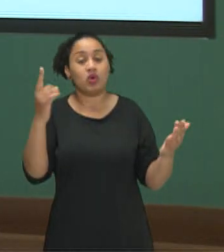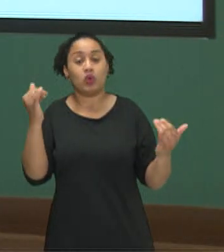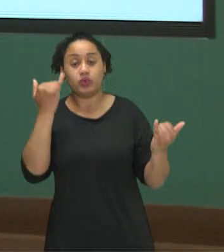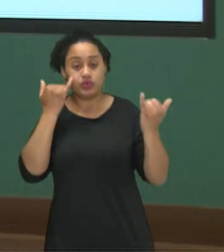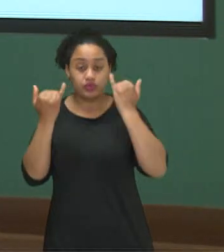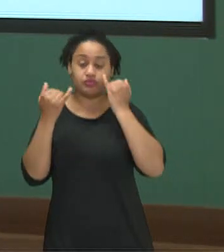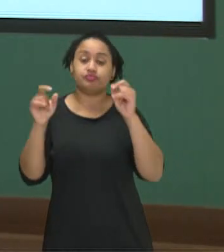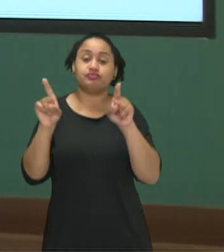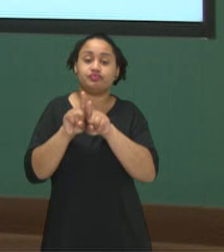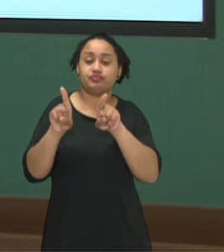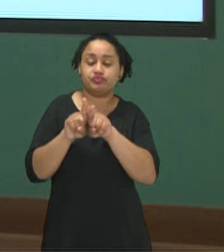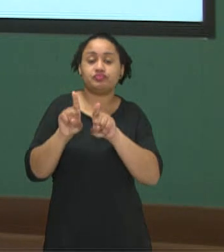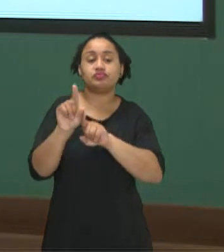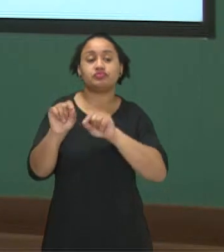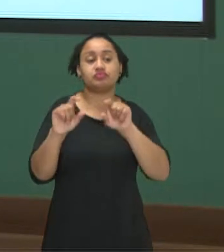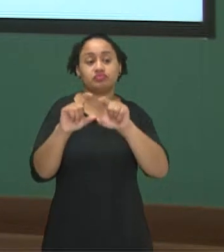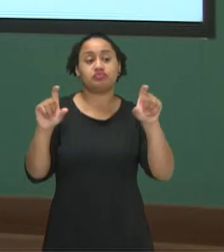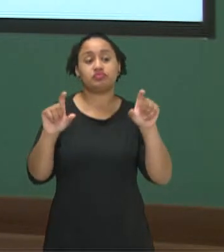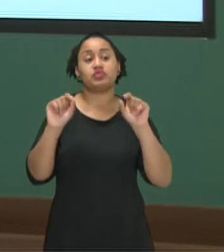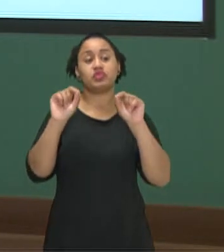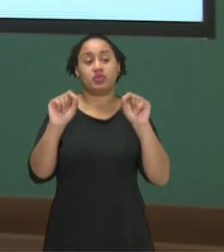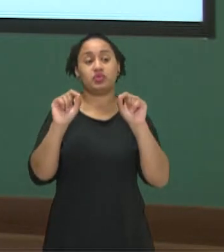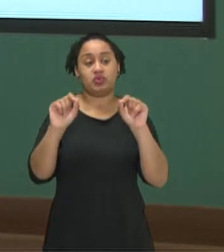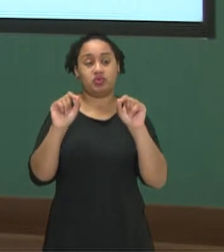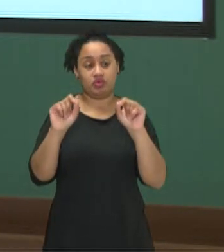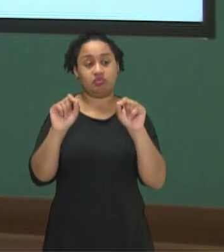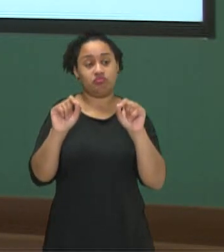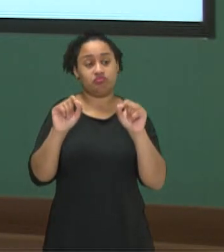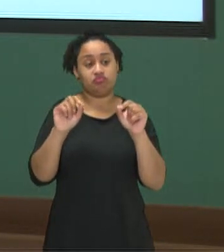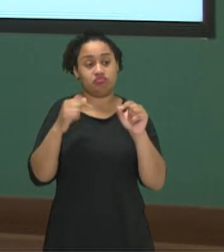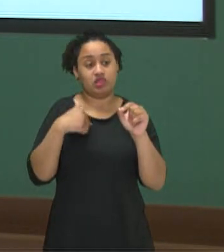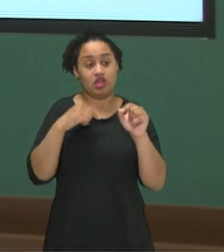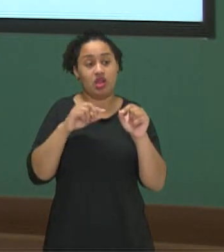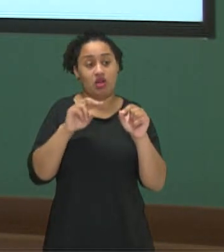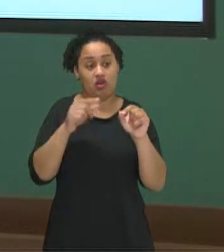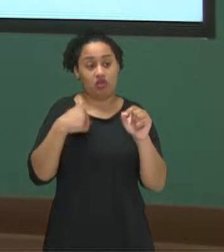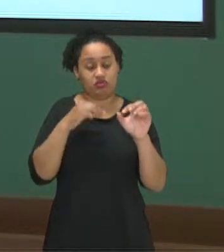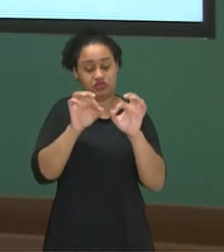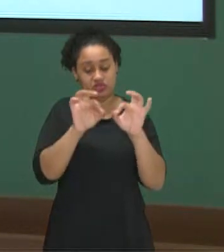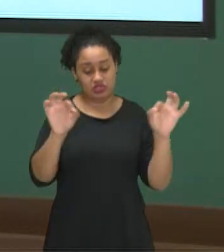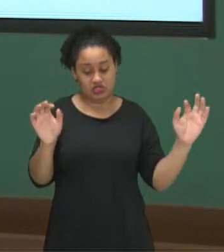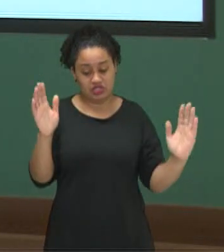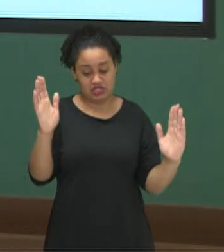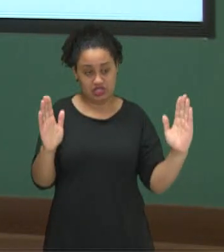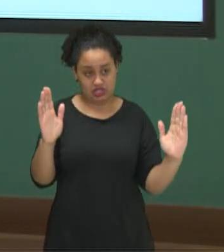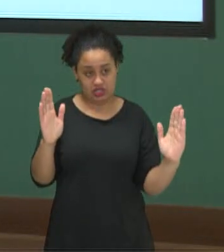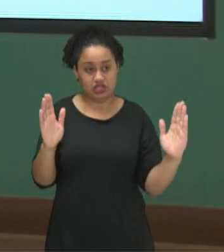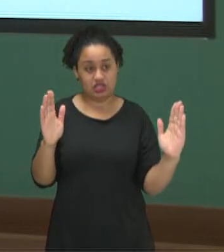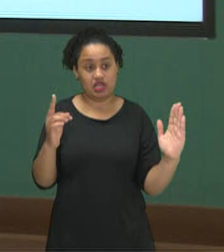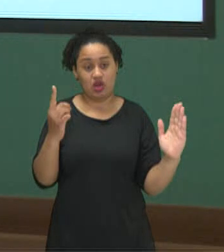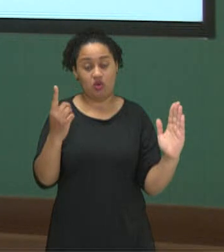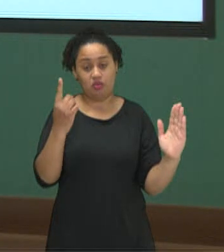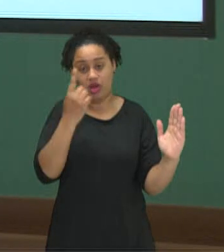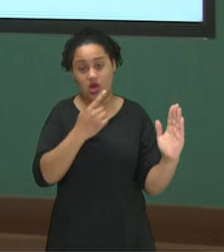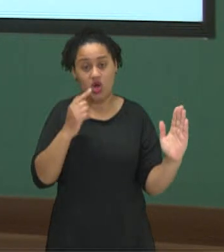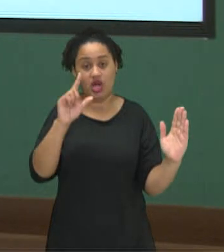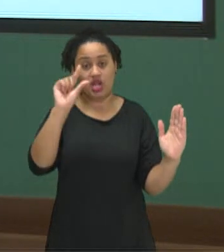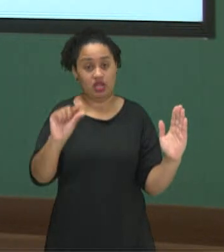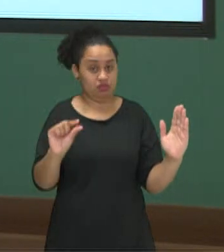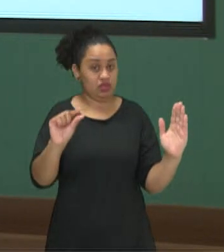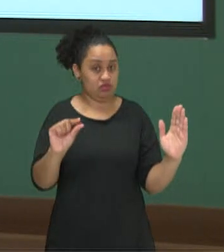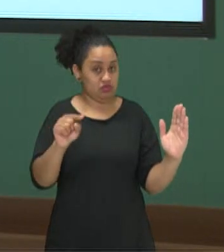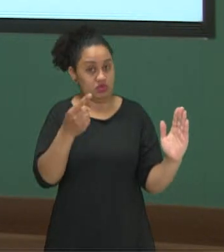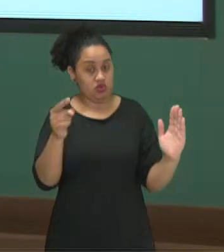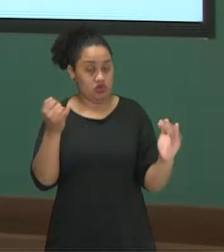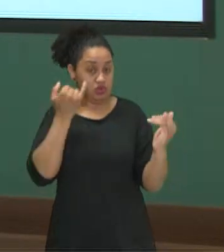vai destacar aí durante a sua cópia é mesma distância em 1 hora a menos. É a